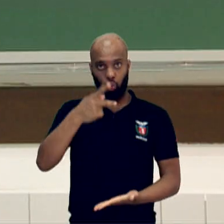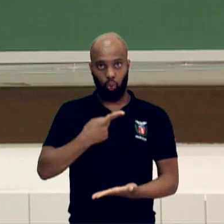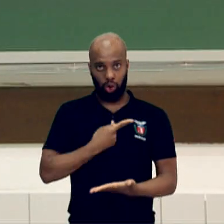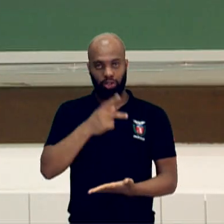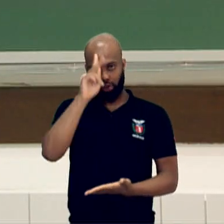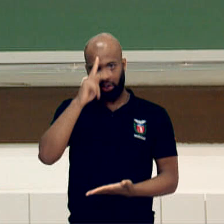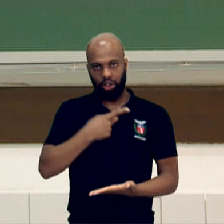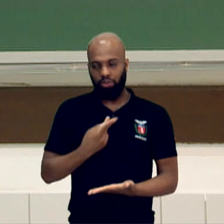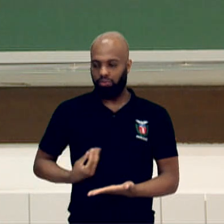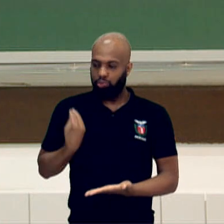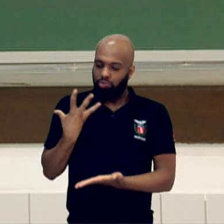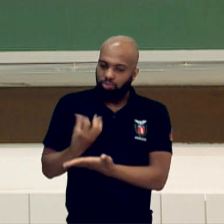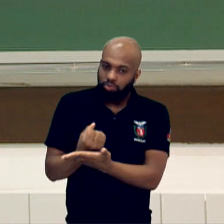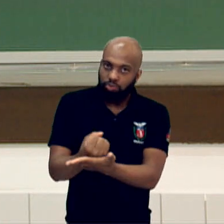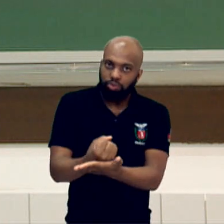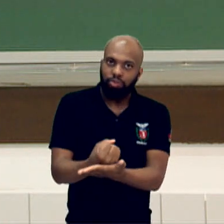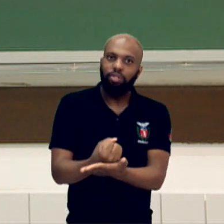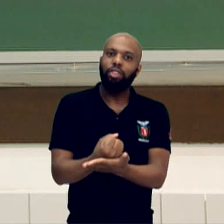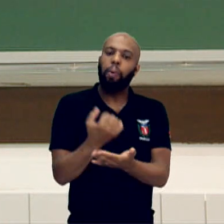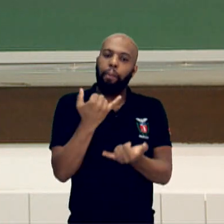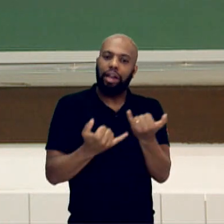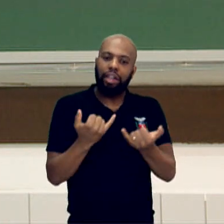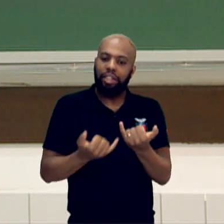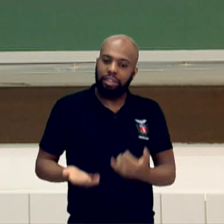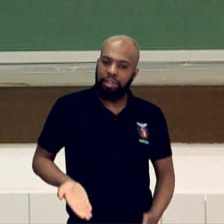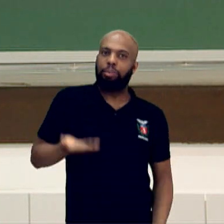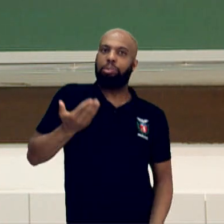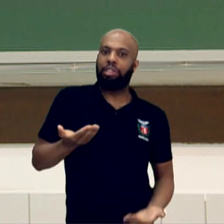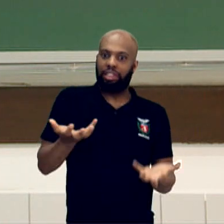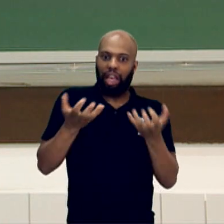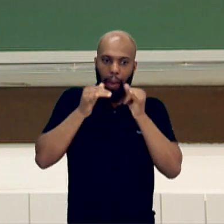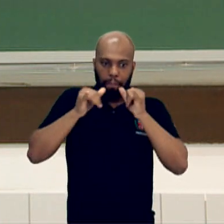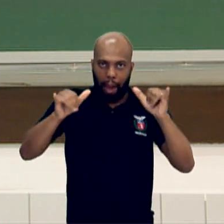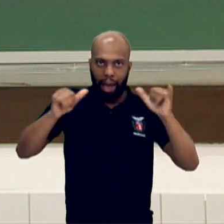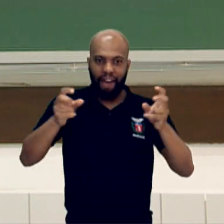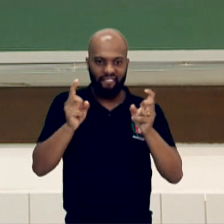impressas que aumentam um pouquinho para vender.